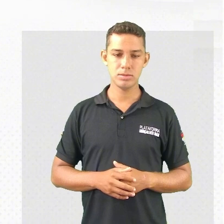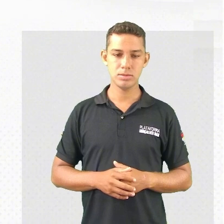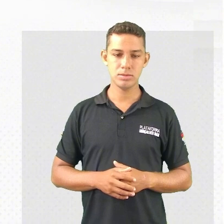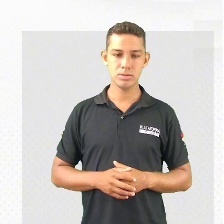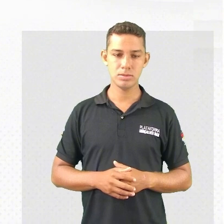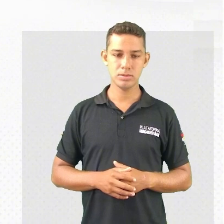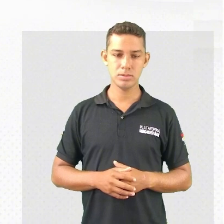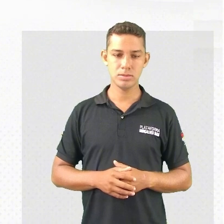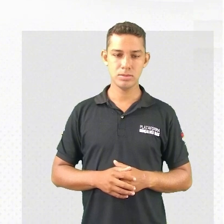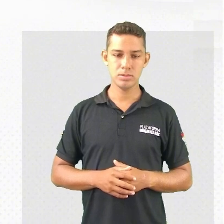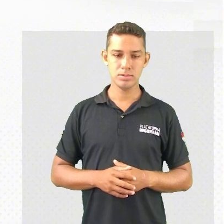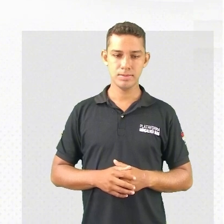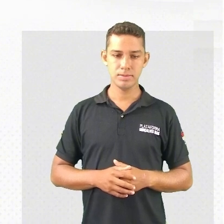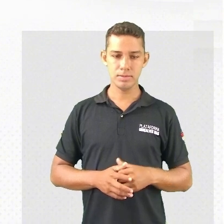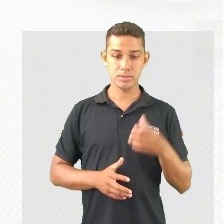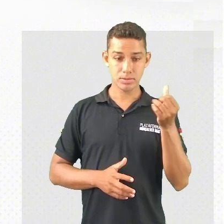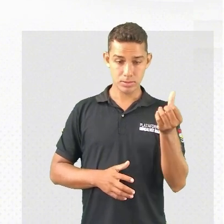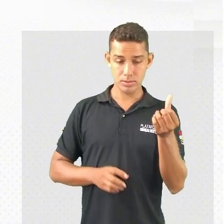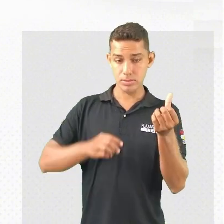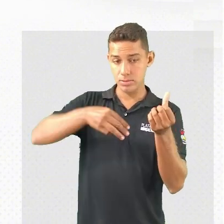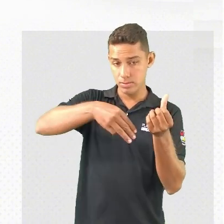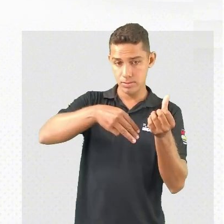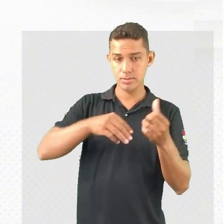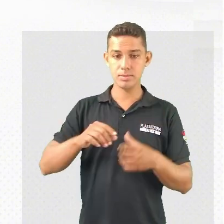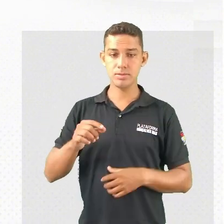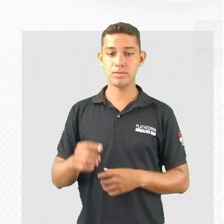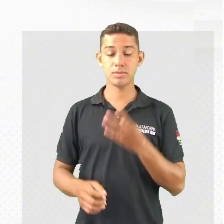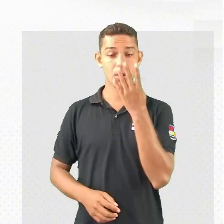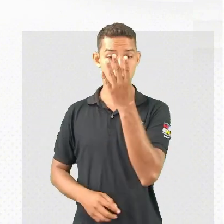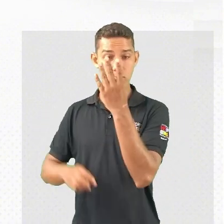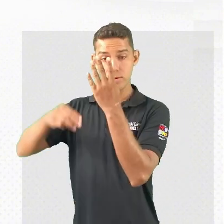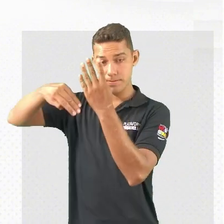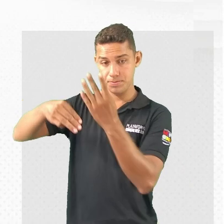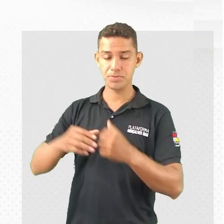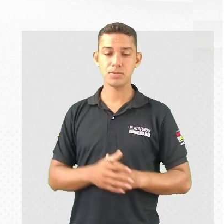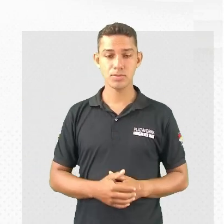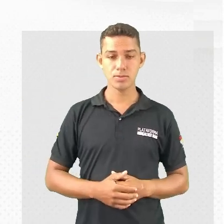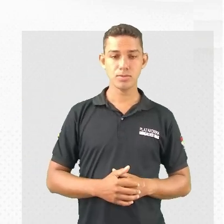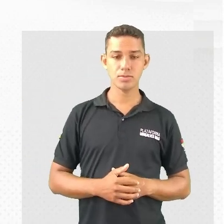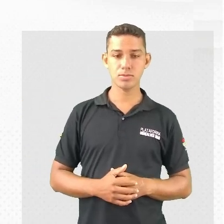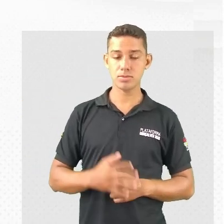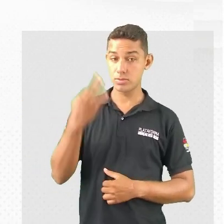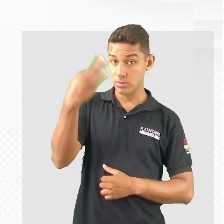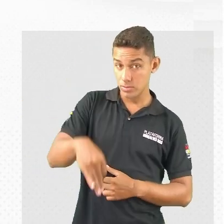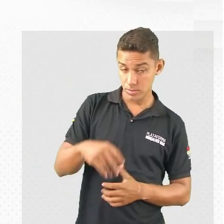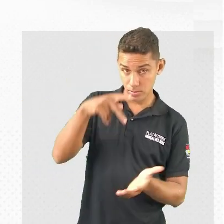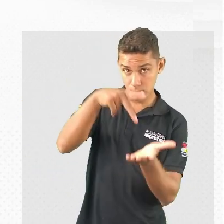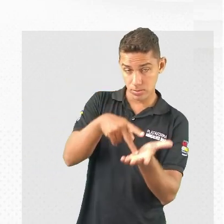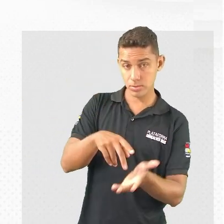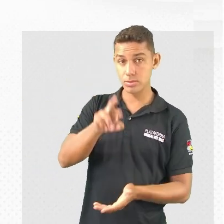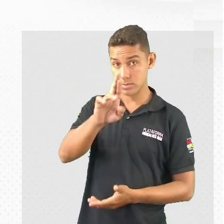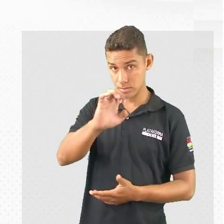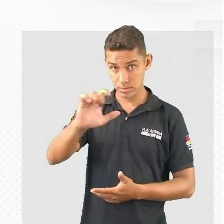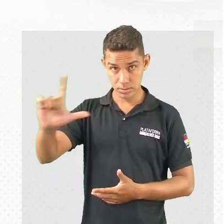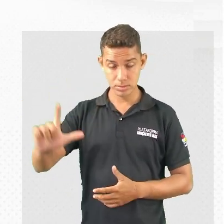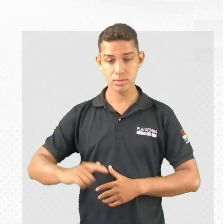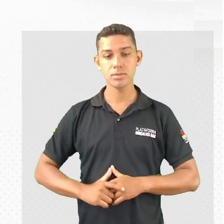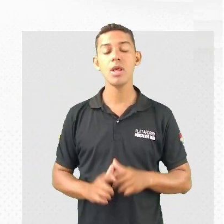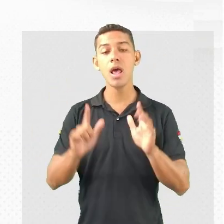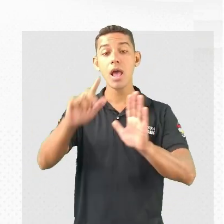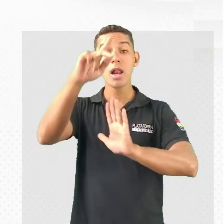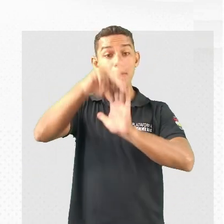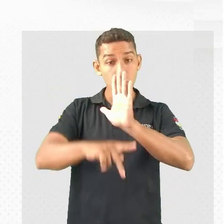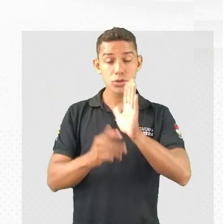6 metros por 4 metros. Esse aqui é o tamanho do quarto real, tá? E aí ele fez um projeto,